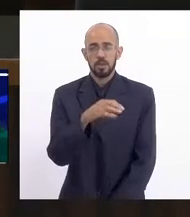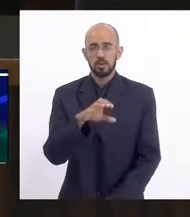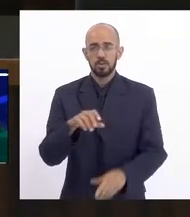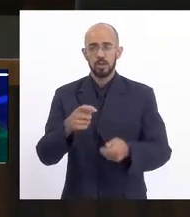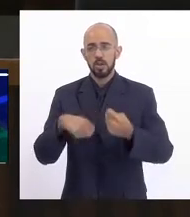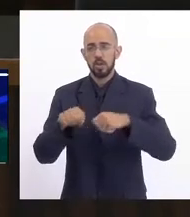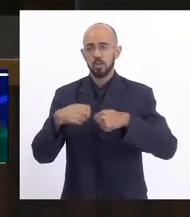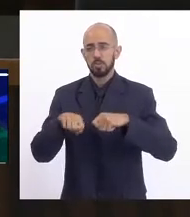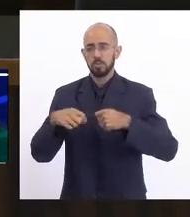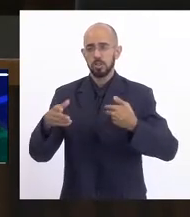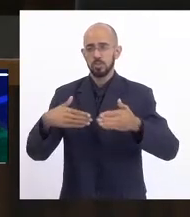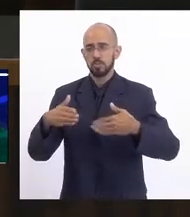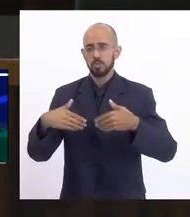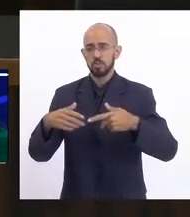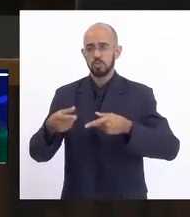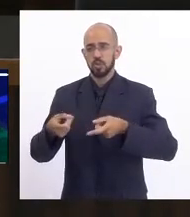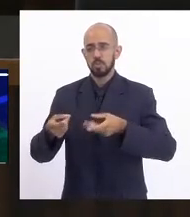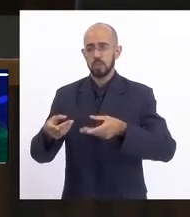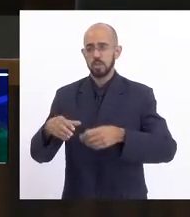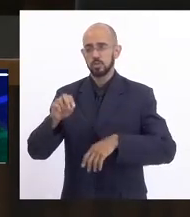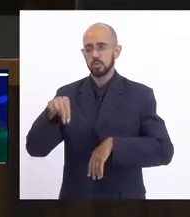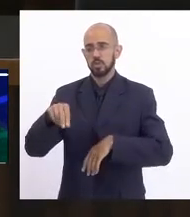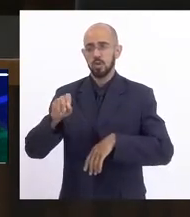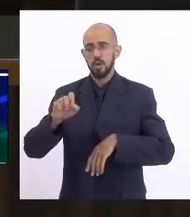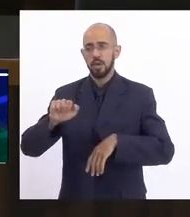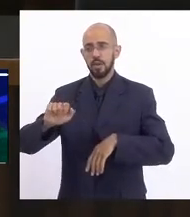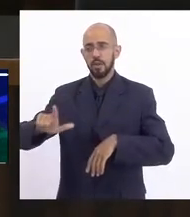e Comércio, deputado Noel de Carvalho.